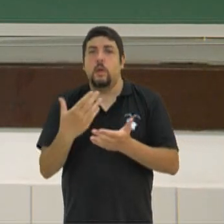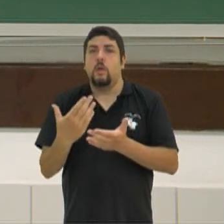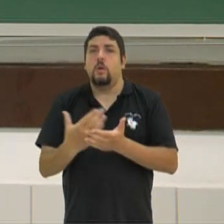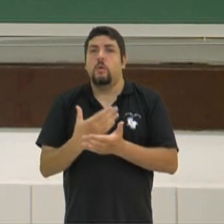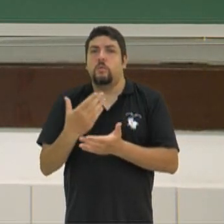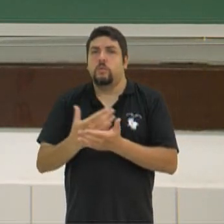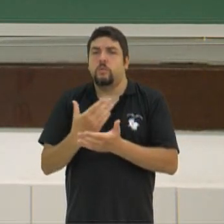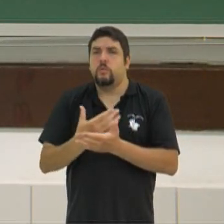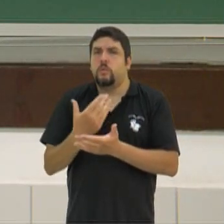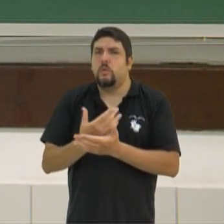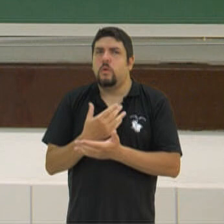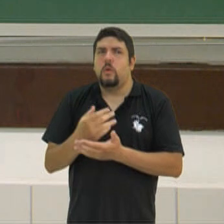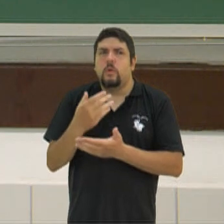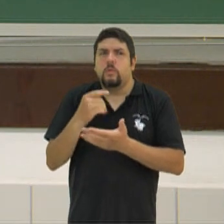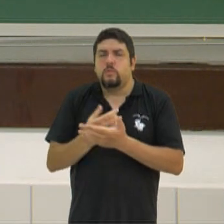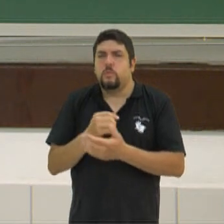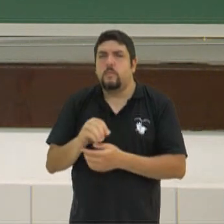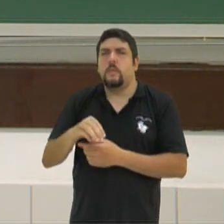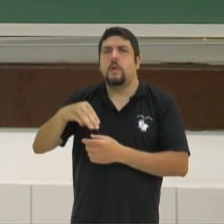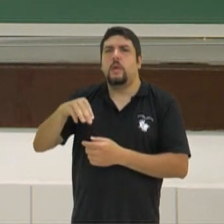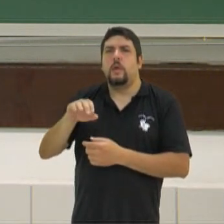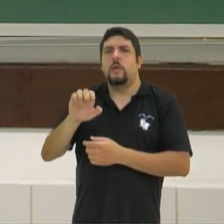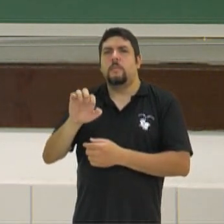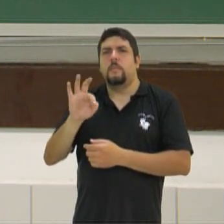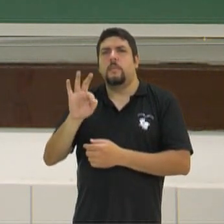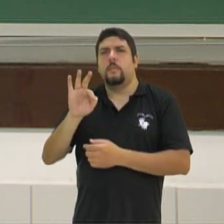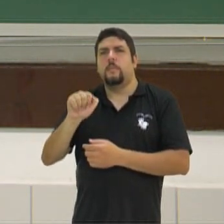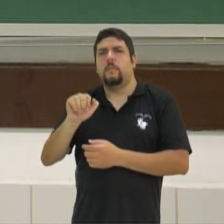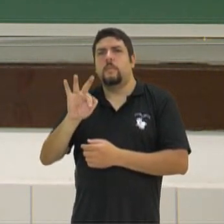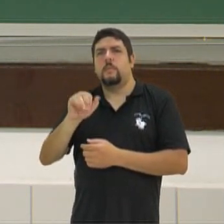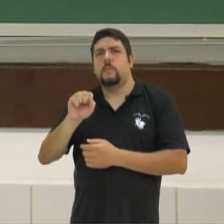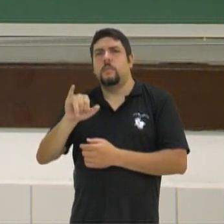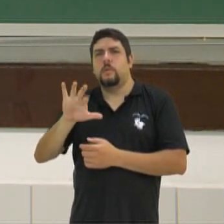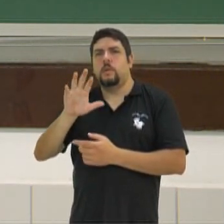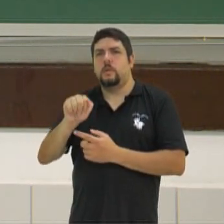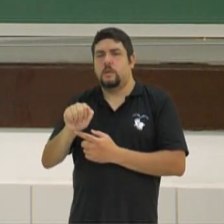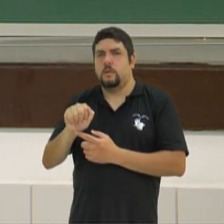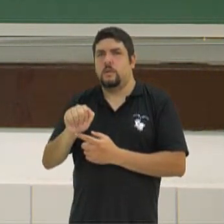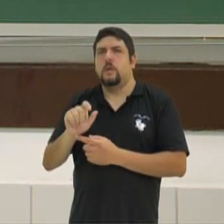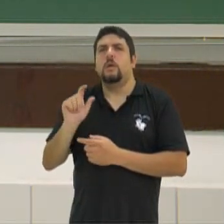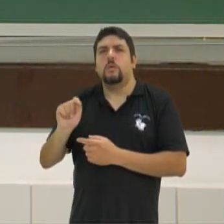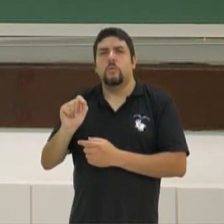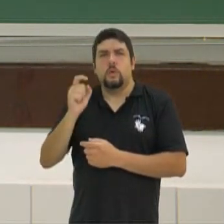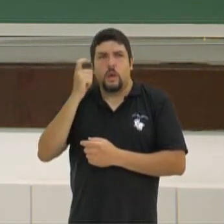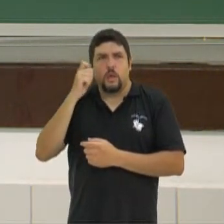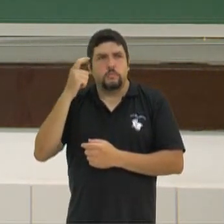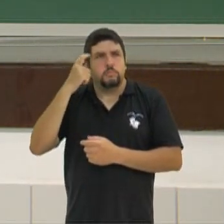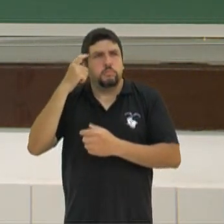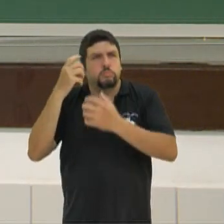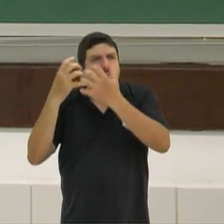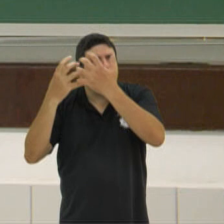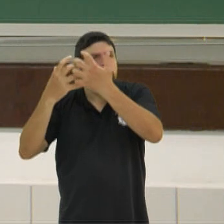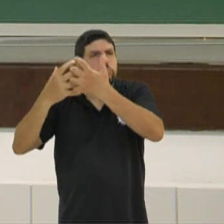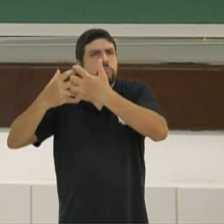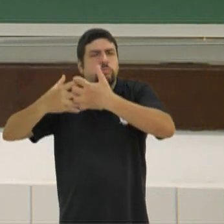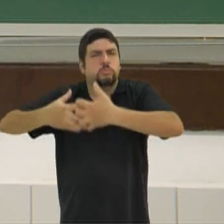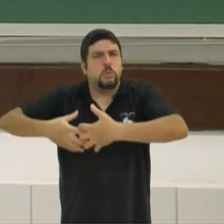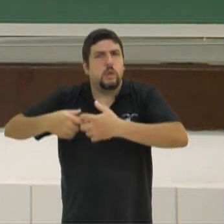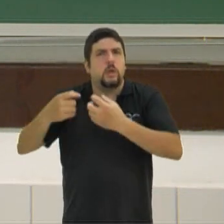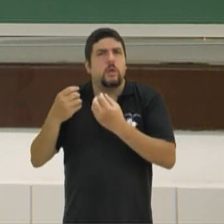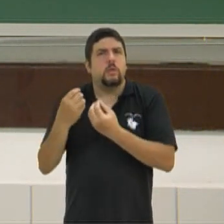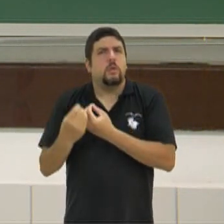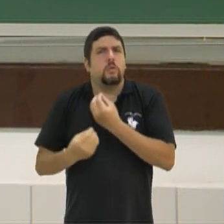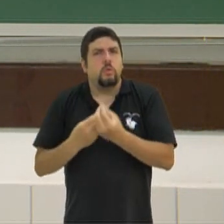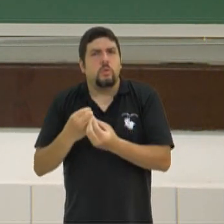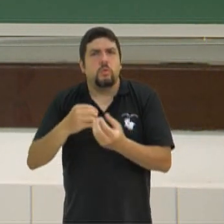gostoso porque ele é de fácil leitura, tá? E ele está basicamente refletindo sobre o mundo, refletindo sobre o que ele tinha